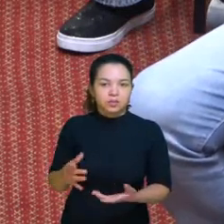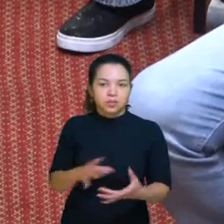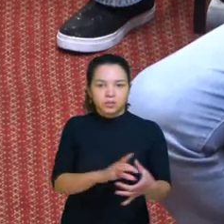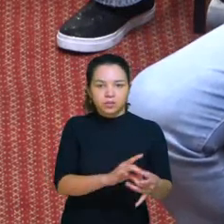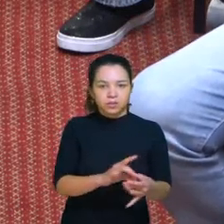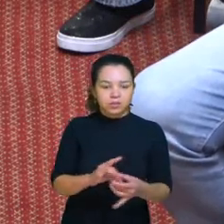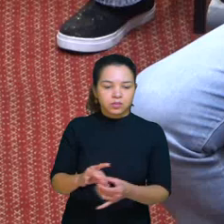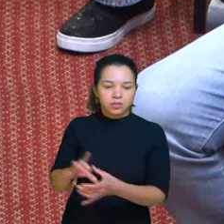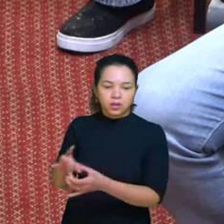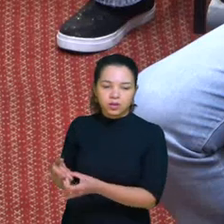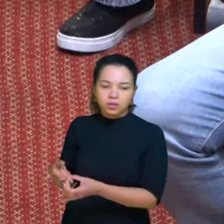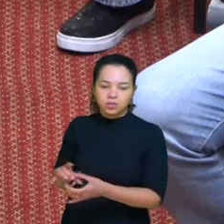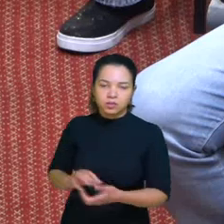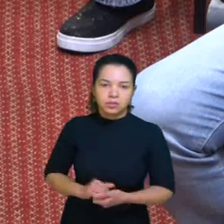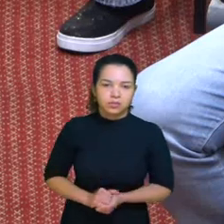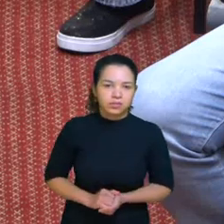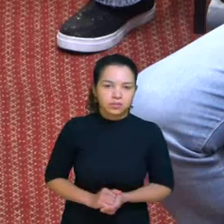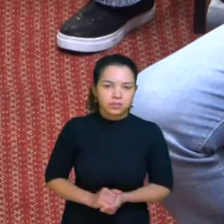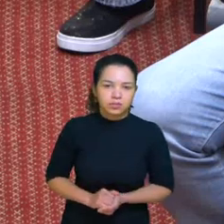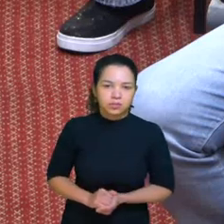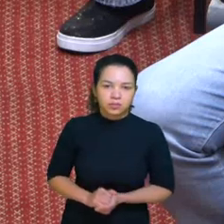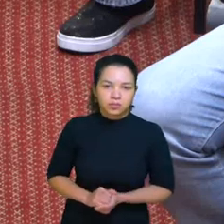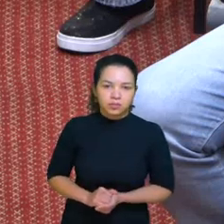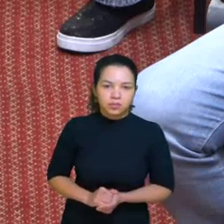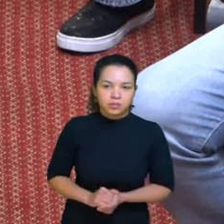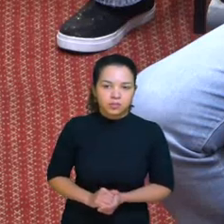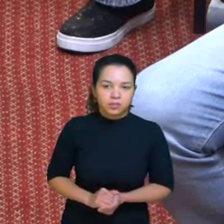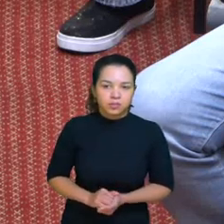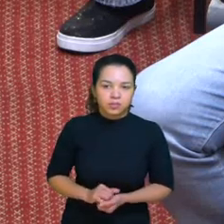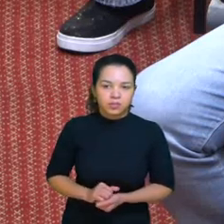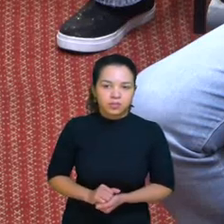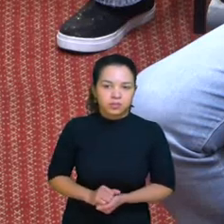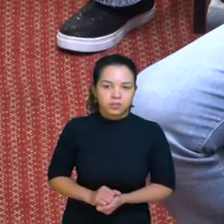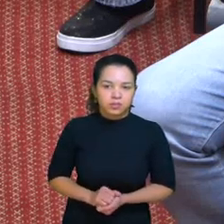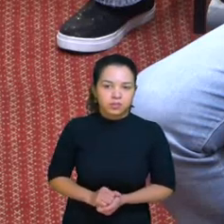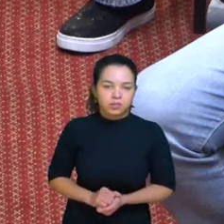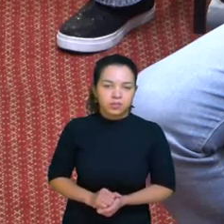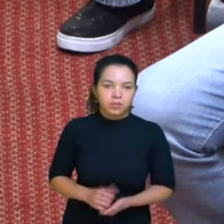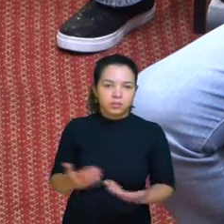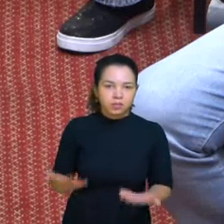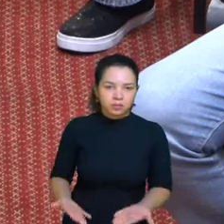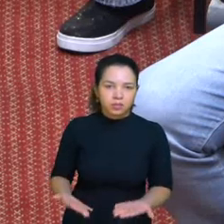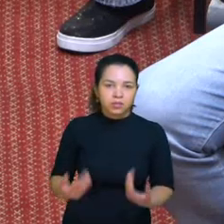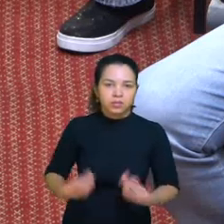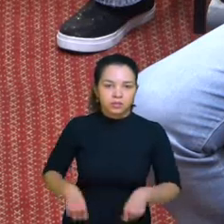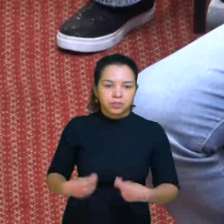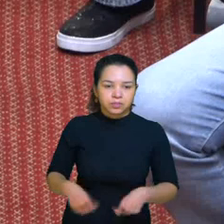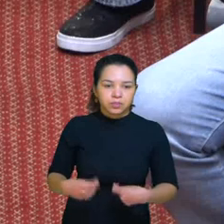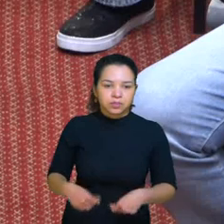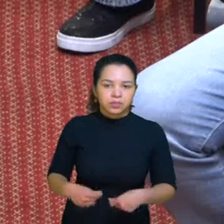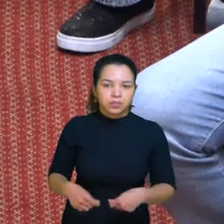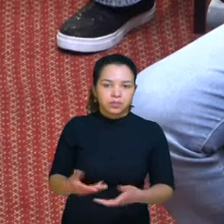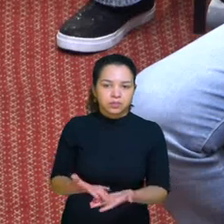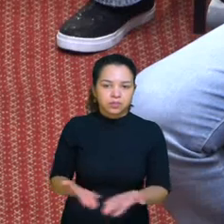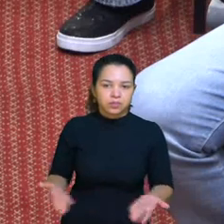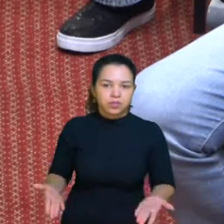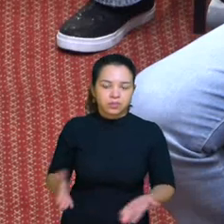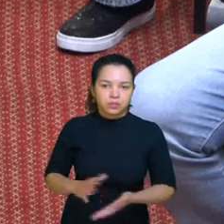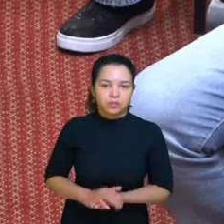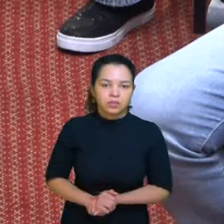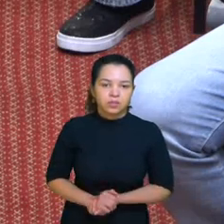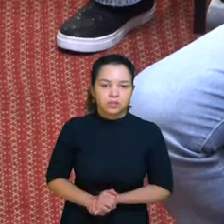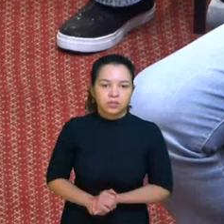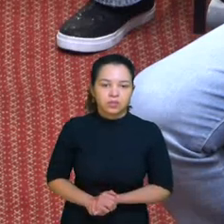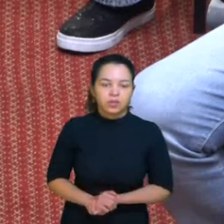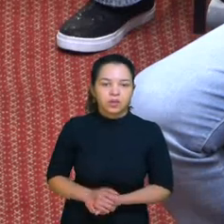desses desses dessas redes de ensino aí faz sentido tá então eh não é só o deslocamento da formação mas sim